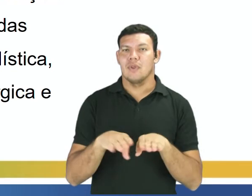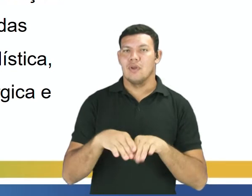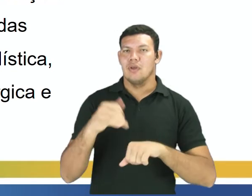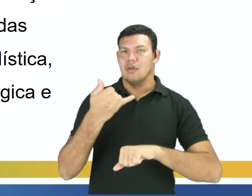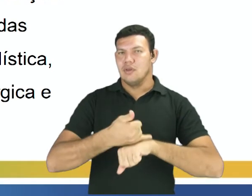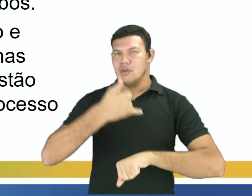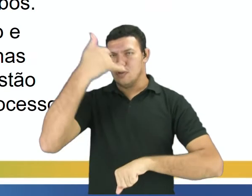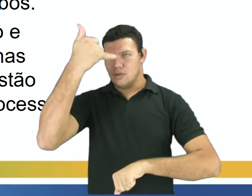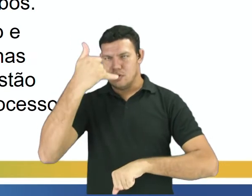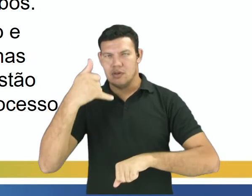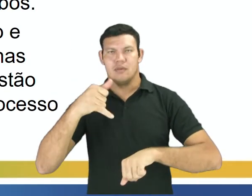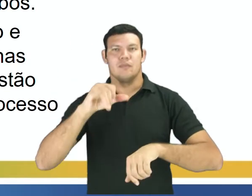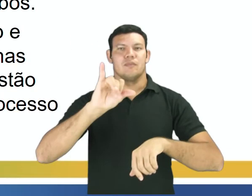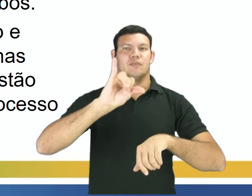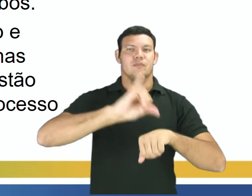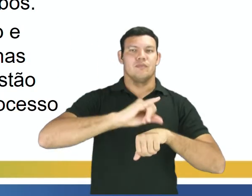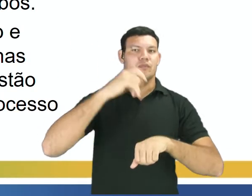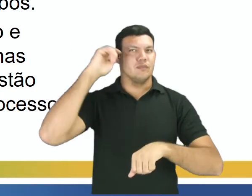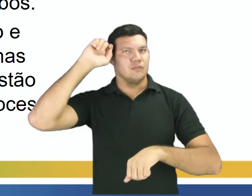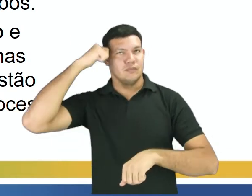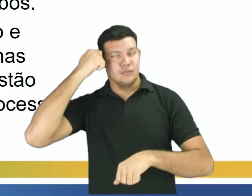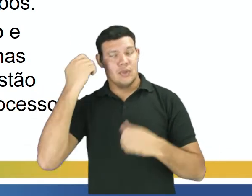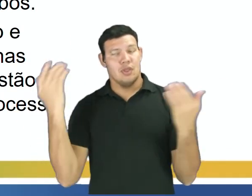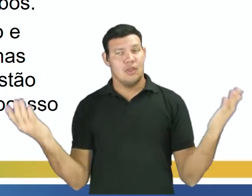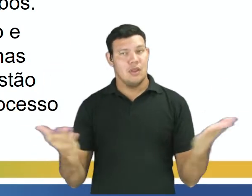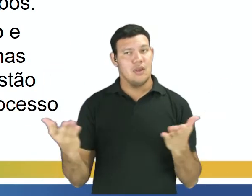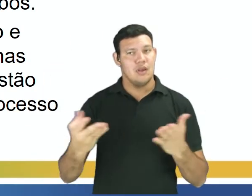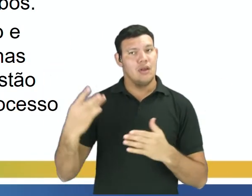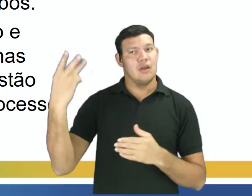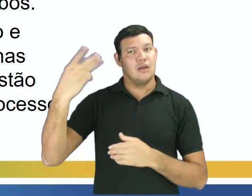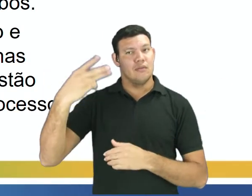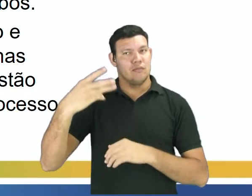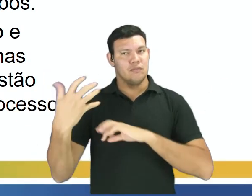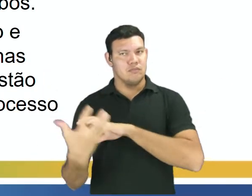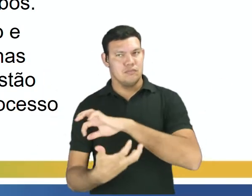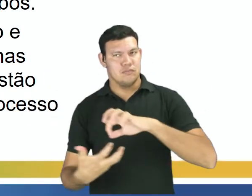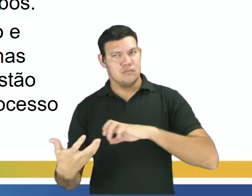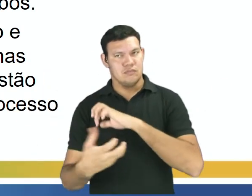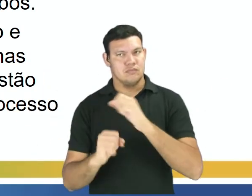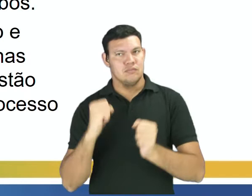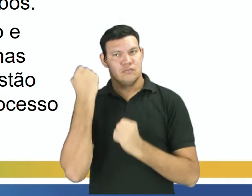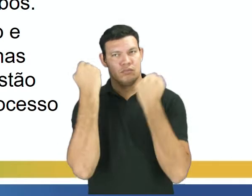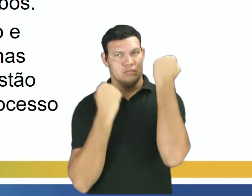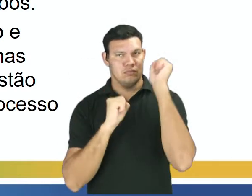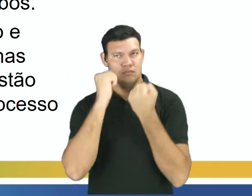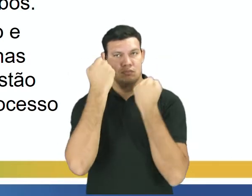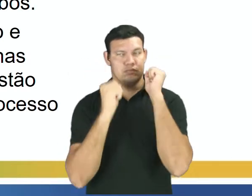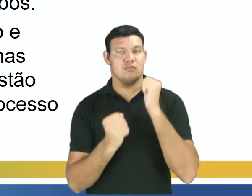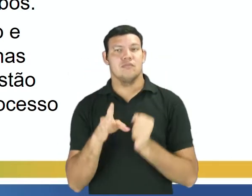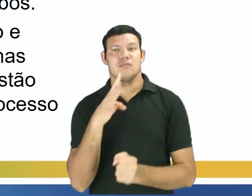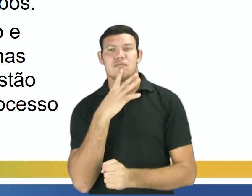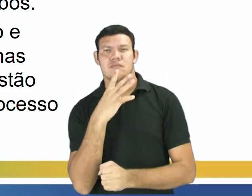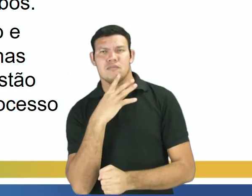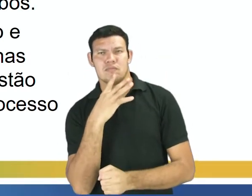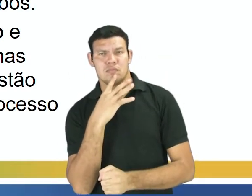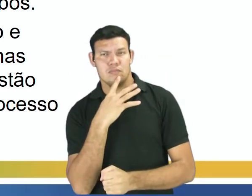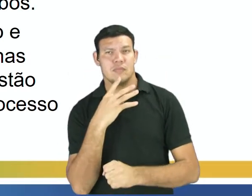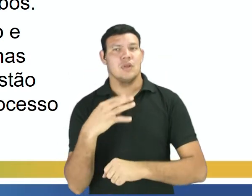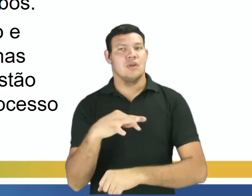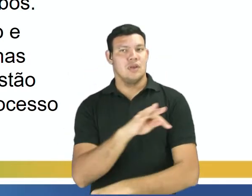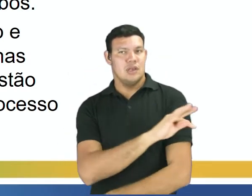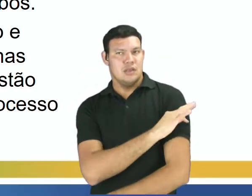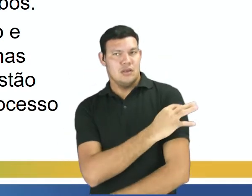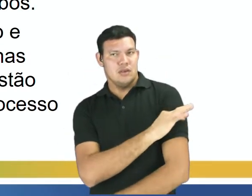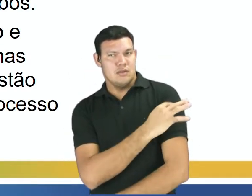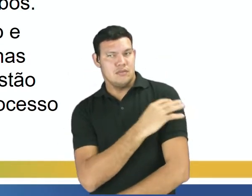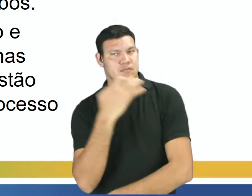E aí entramos na terceira Revolução Industrial, também conhecida como Revolução Técnico-Científica